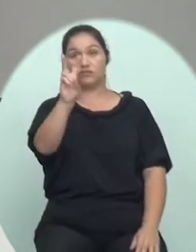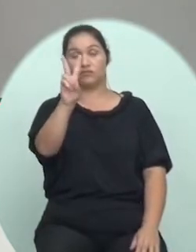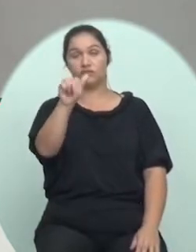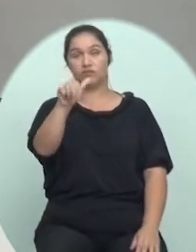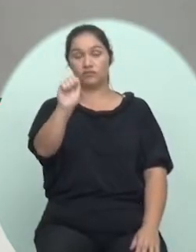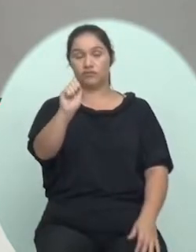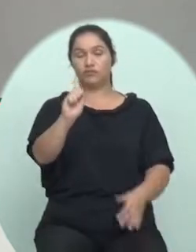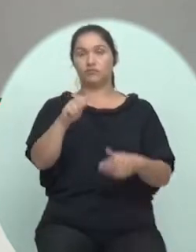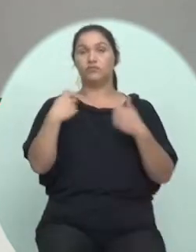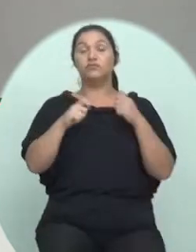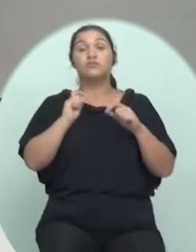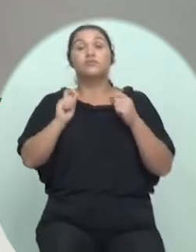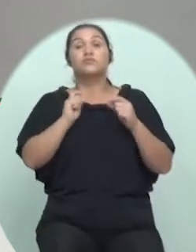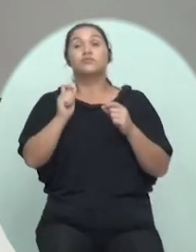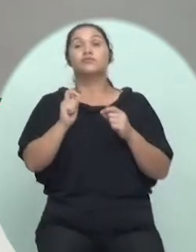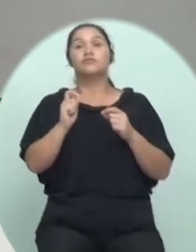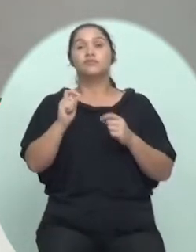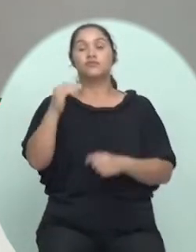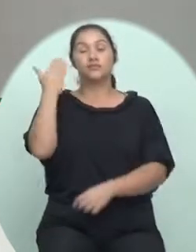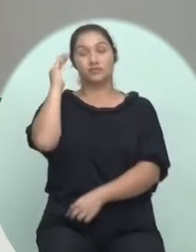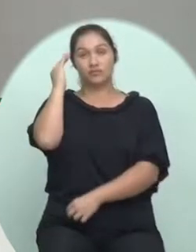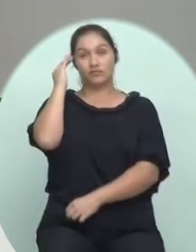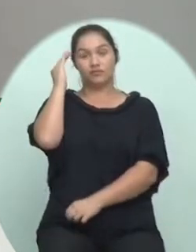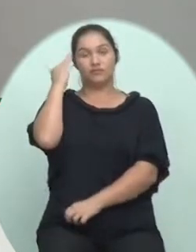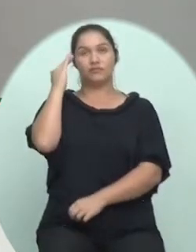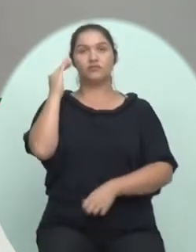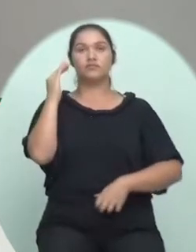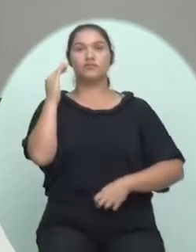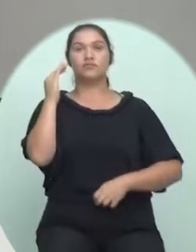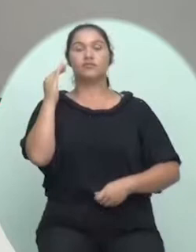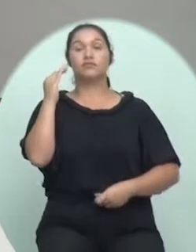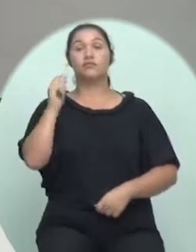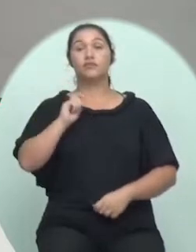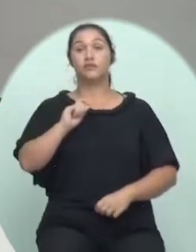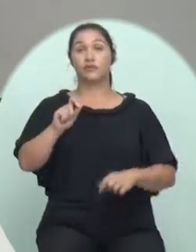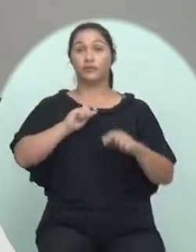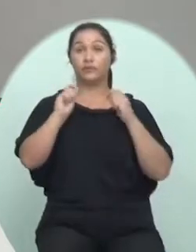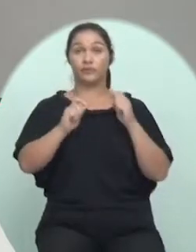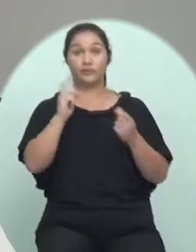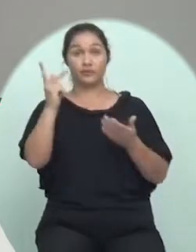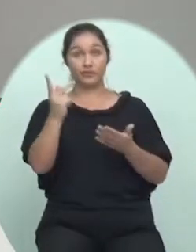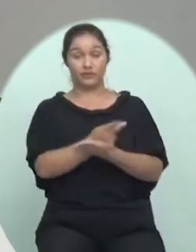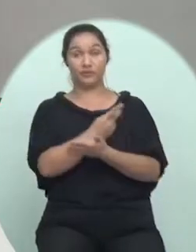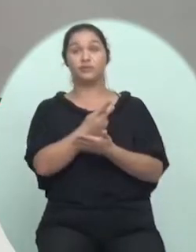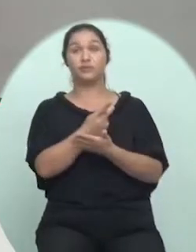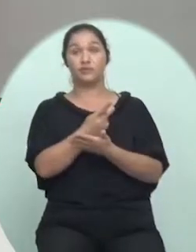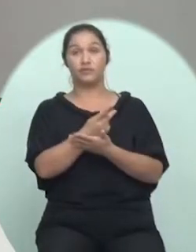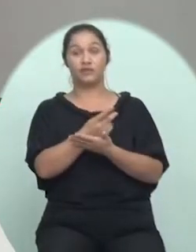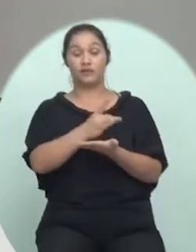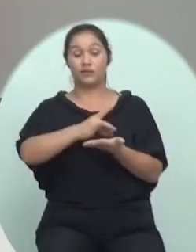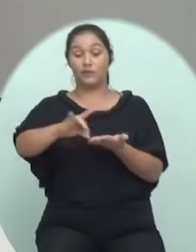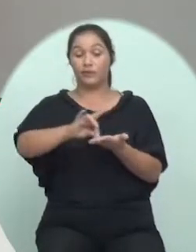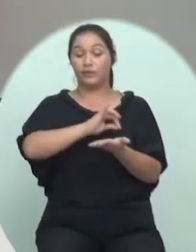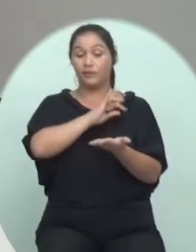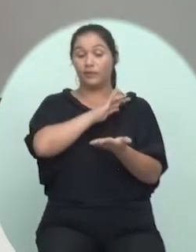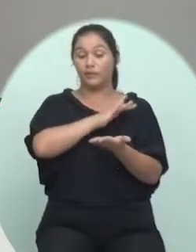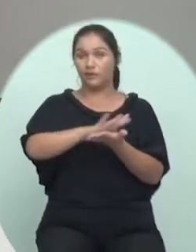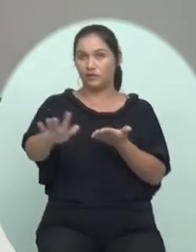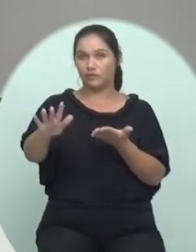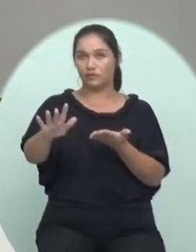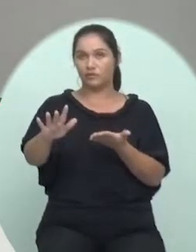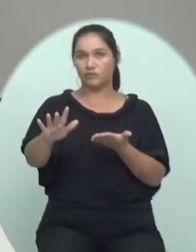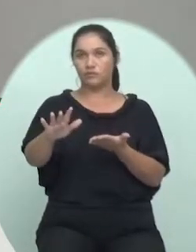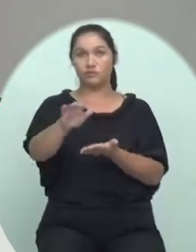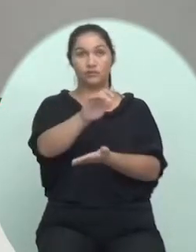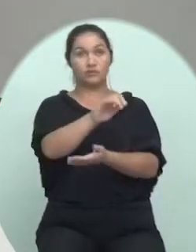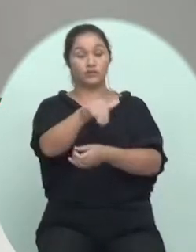mas nós precisamos entender o que está acontecendo com o asfalto da Avenida Universitária, lá na altura